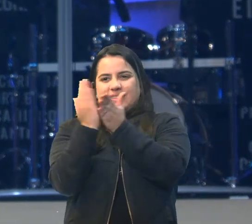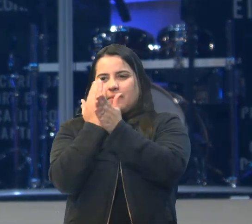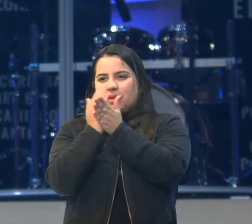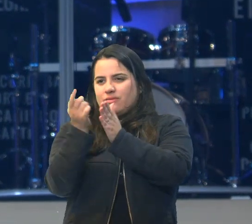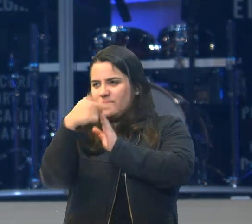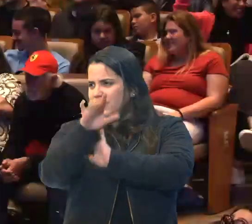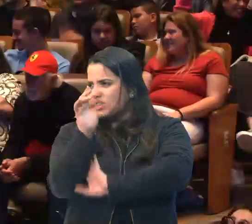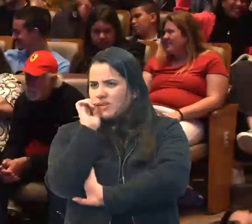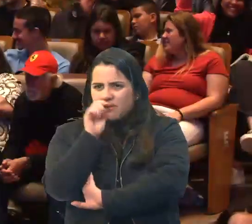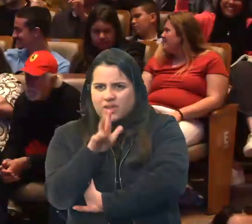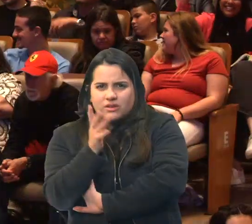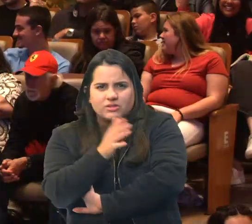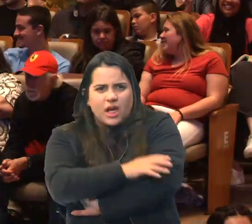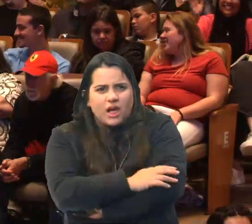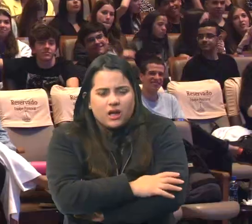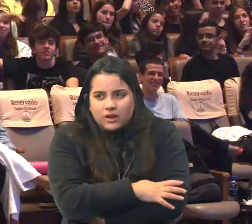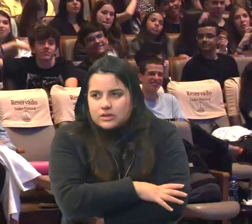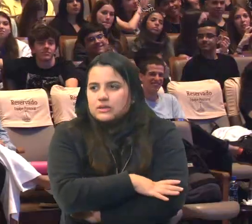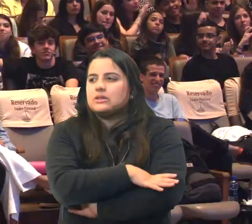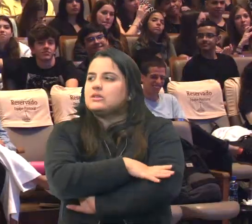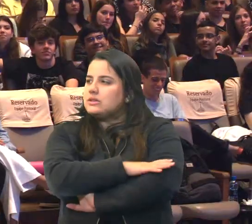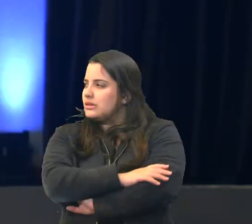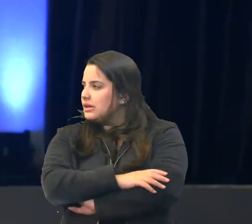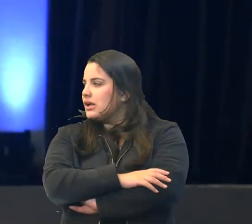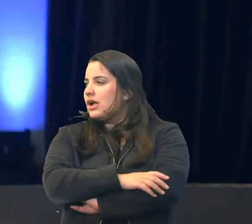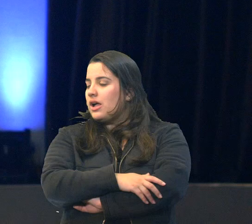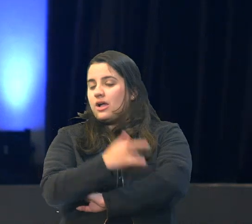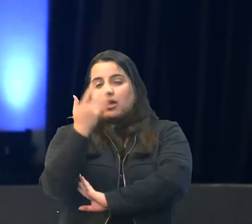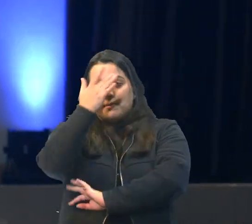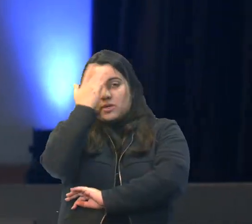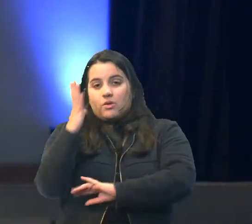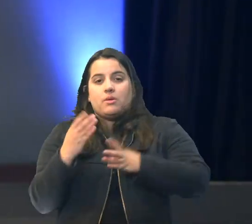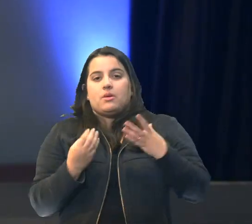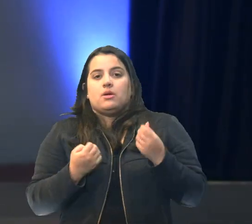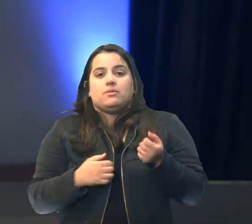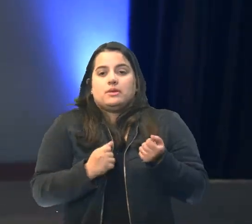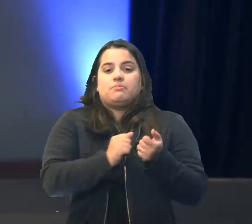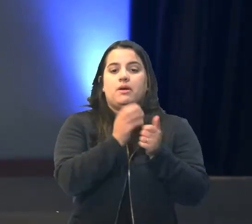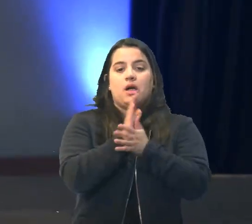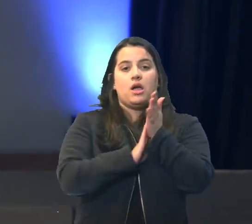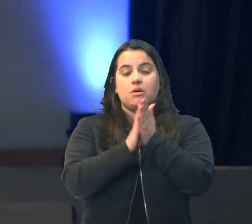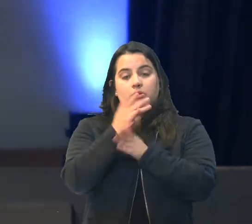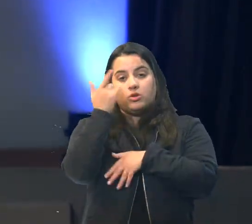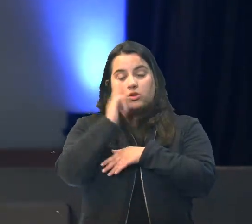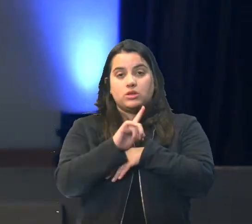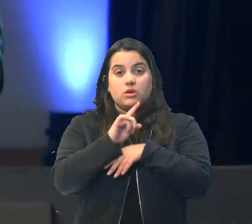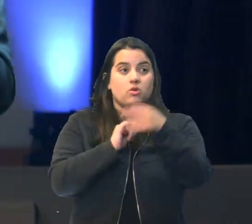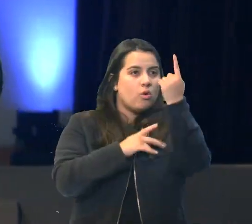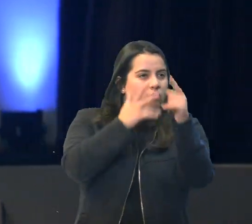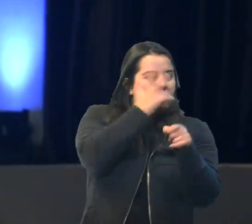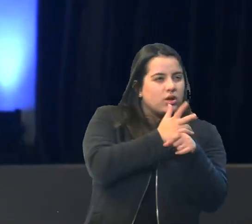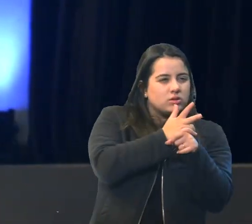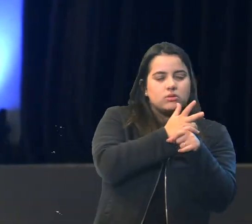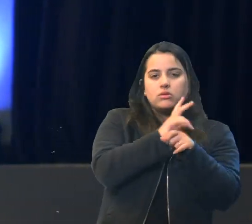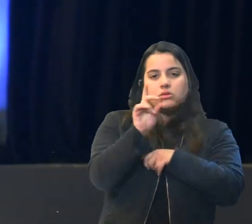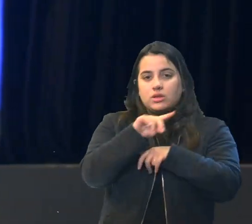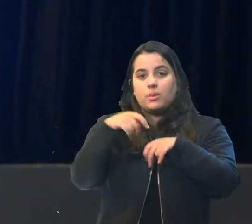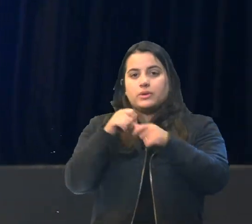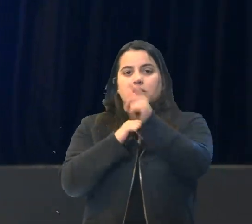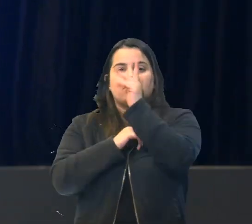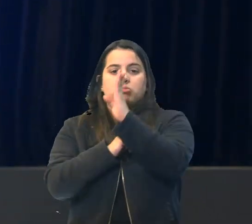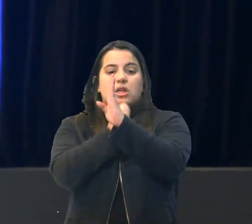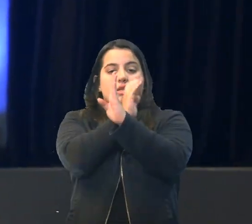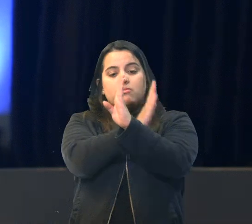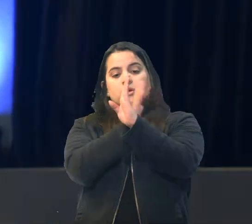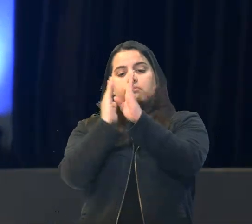isso? A pessoa é tão ansiosa que ela não consegue ficar parada vendo um vídeo, ela tem que ver outro que dê um pouco de prazer,